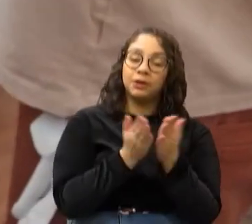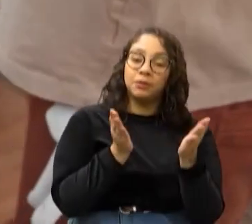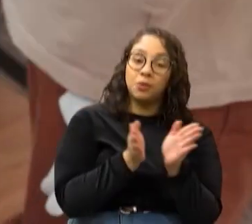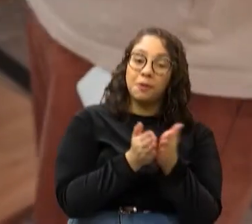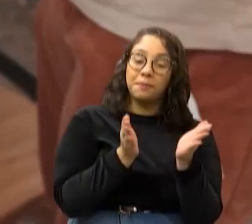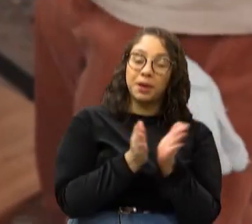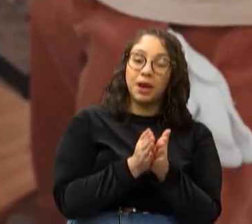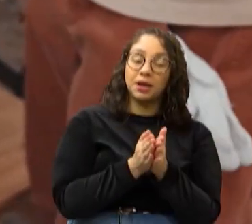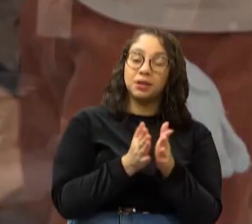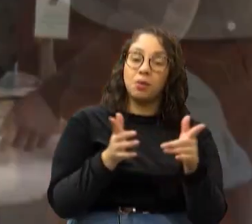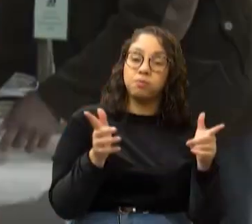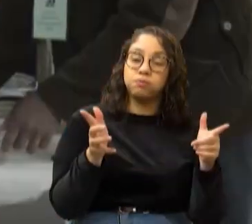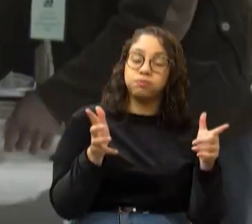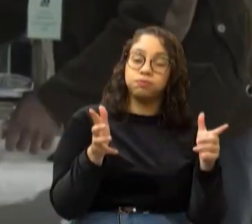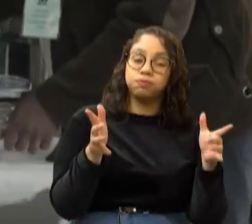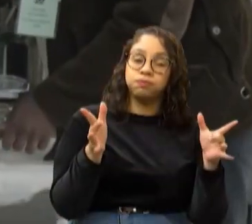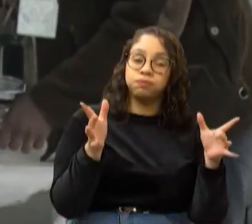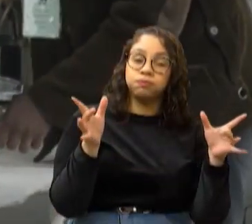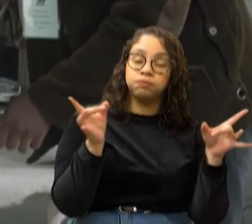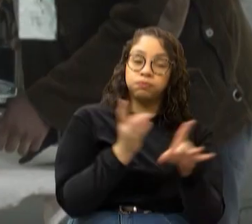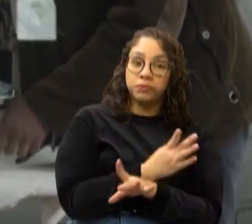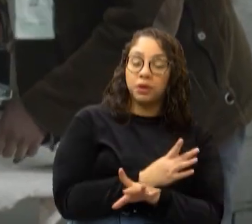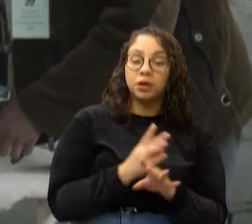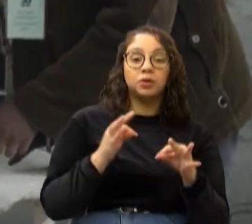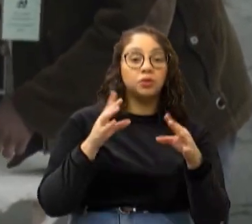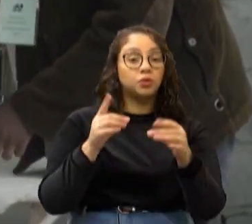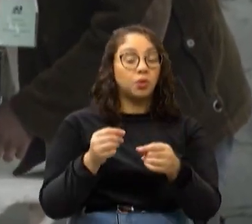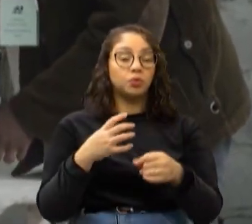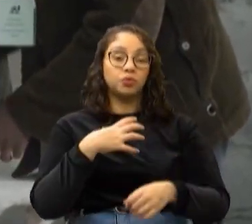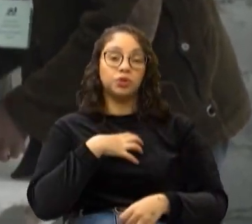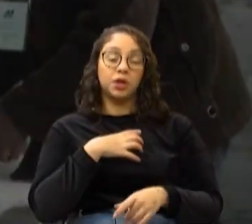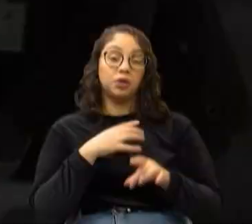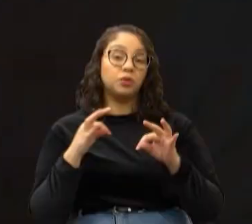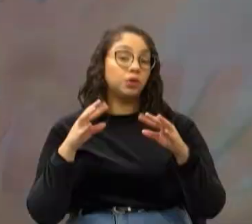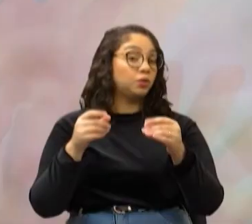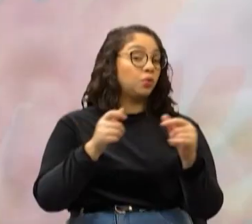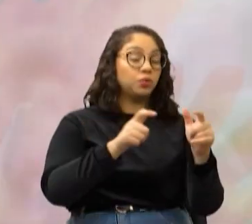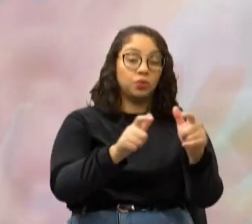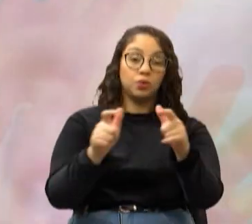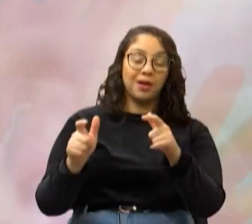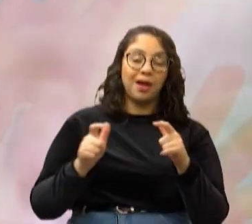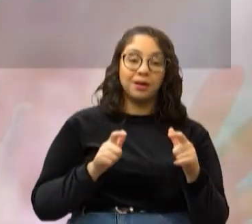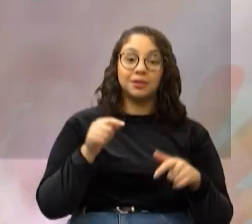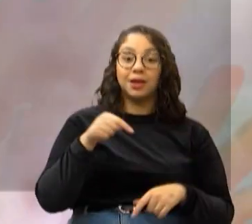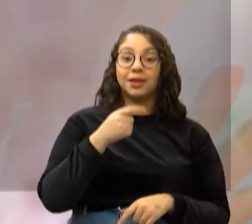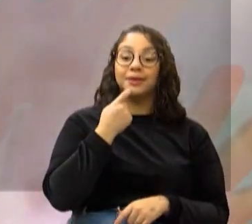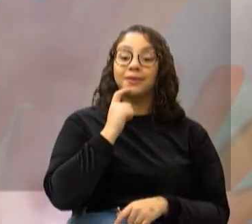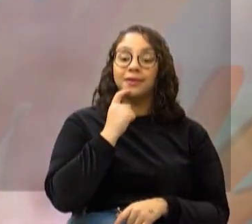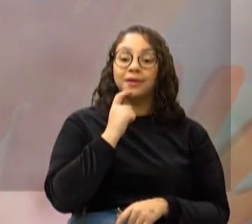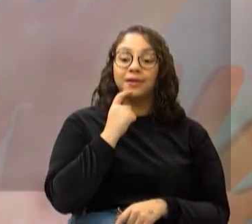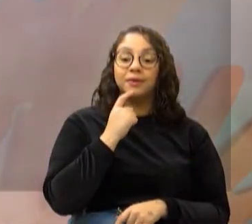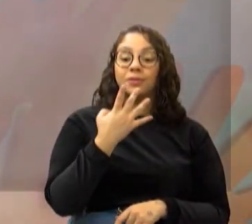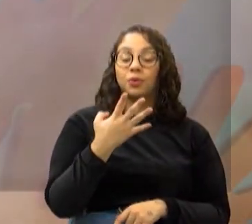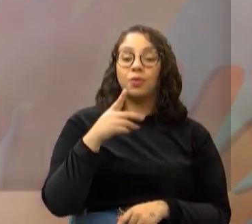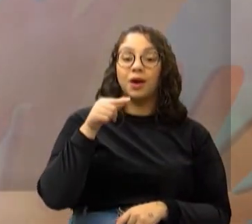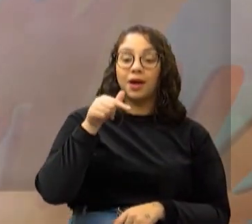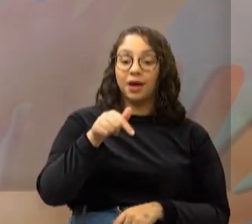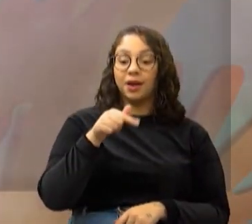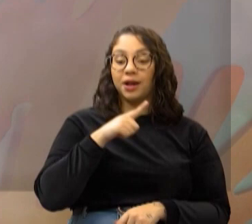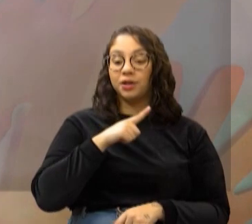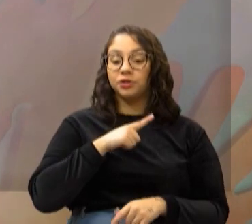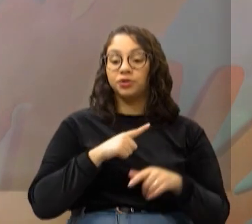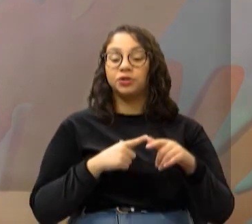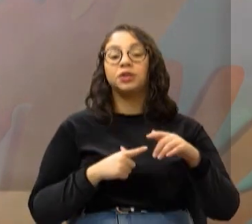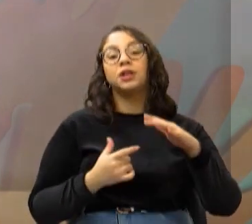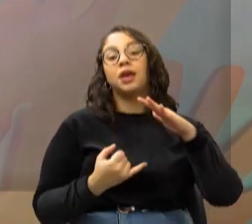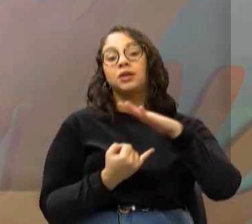Acabar com a pobreza em todas as suas formas, em todos os lugares. Em Campinas, são